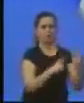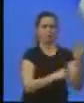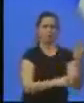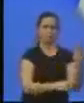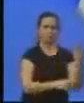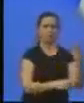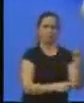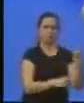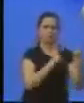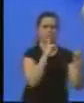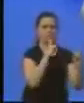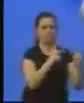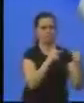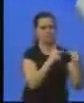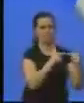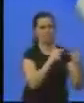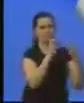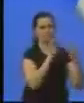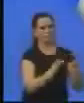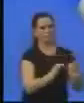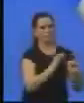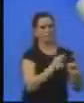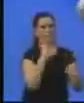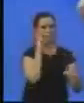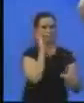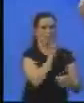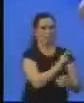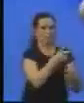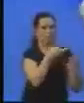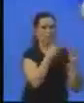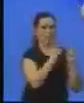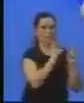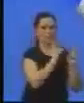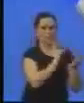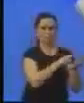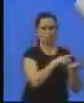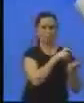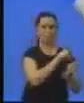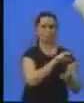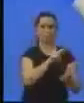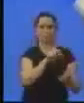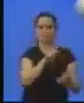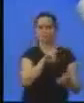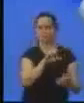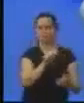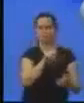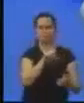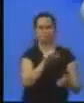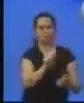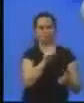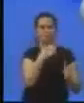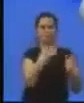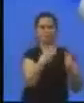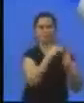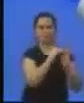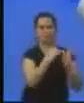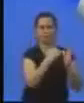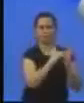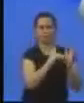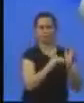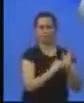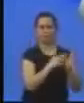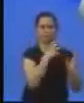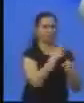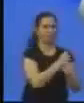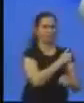como resposta, alternativa C. Então, repare que aqui eu já não coloquei a derivada, coloquei aquela anotação da linha para fazer a